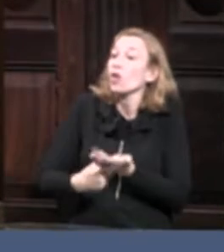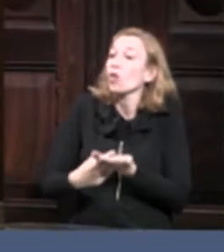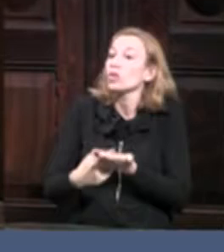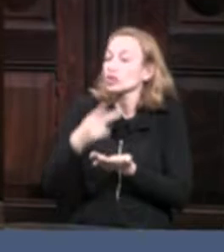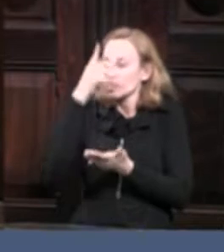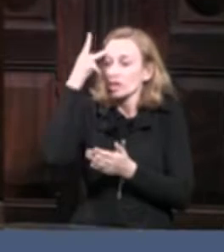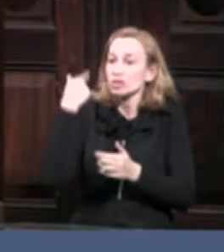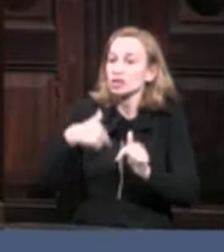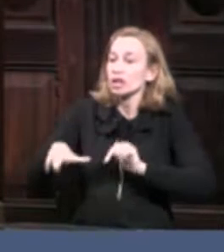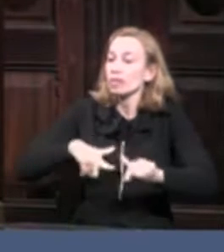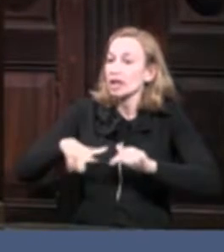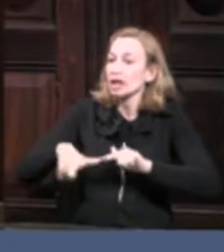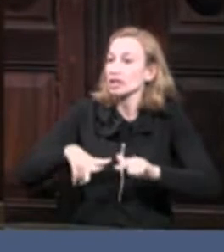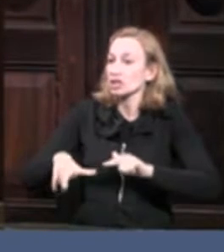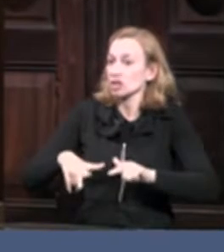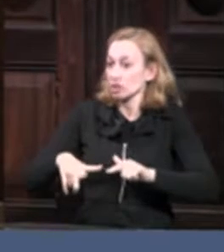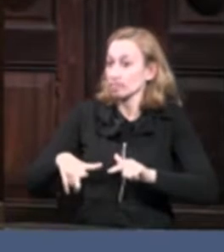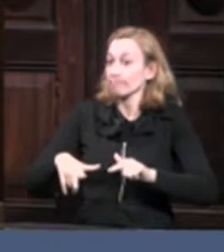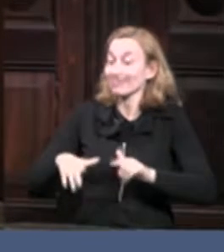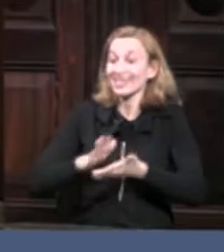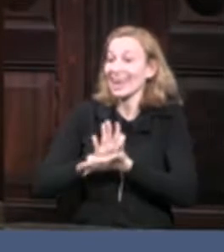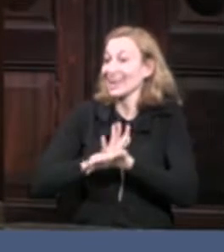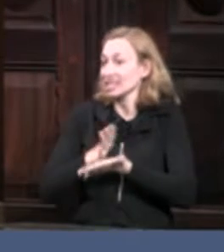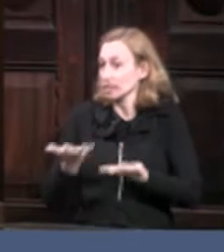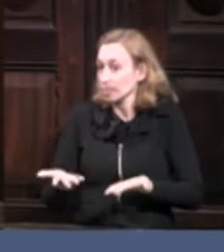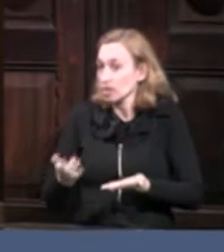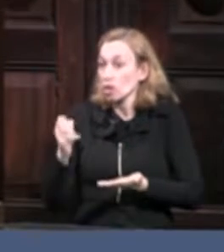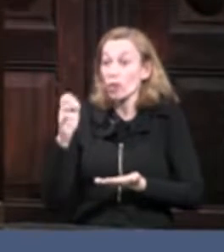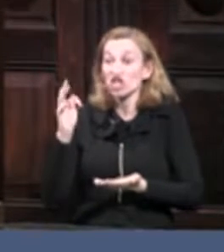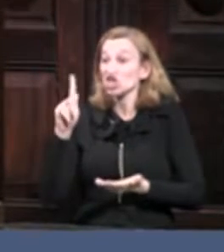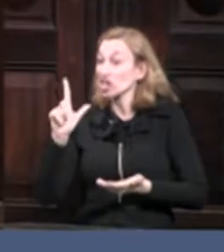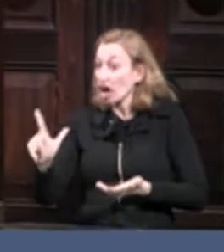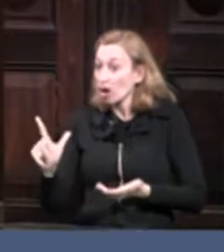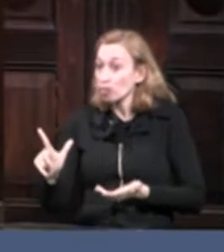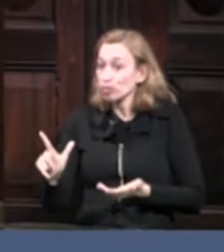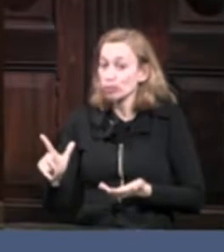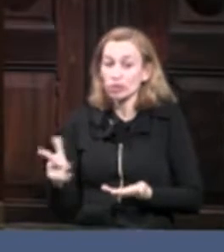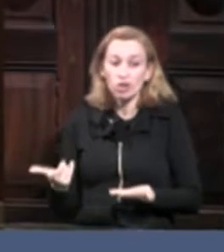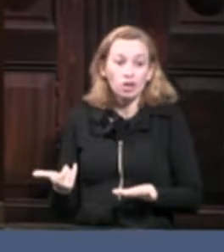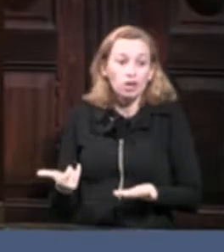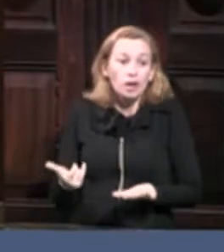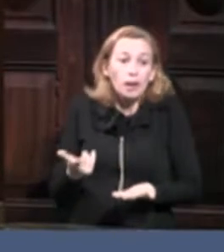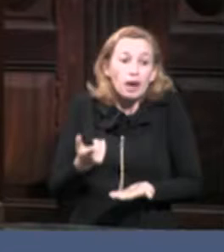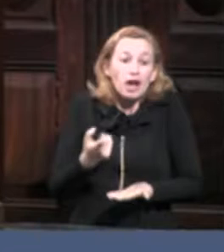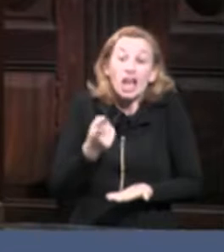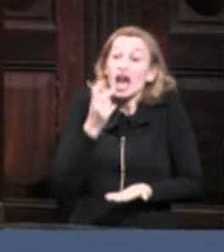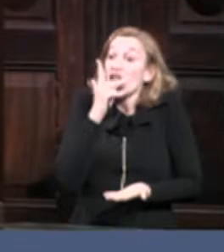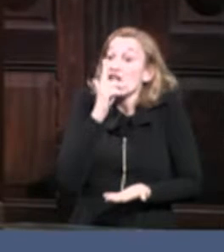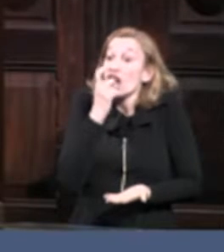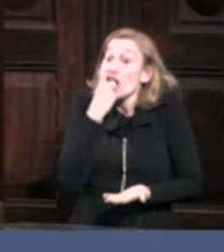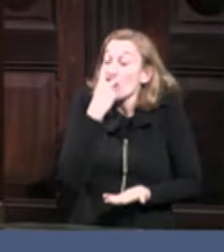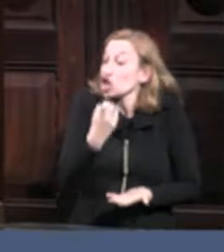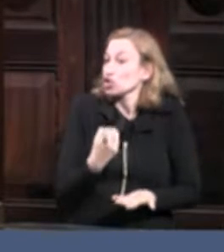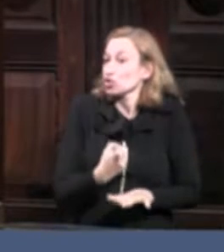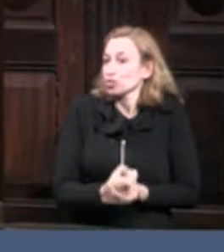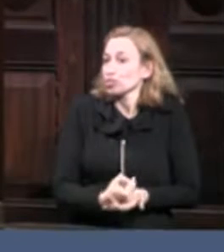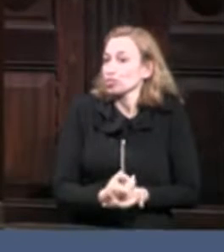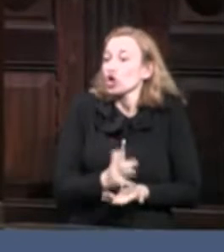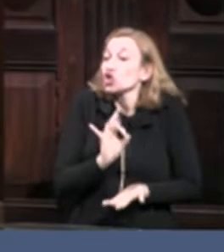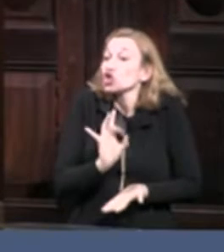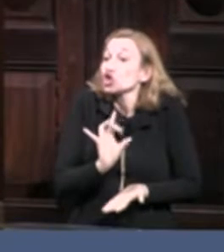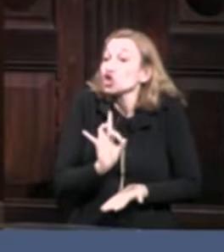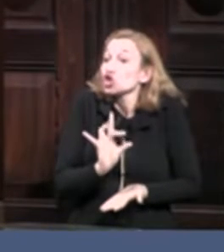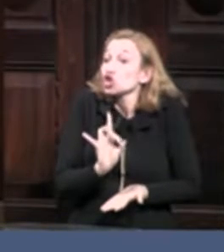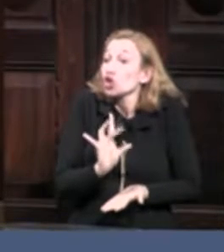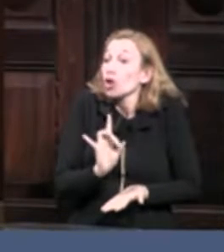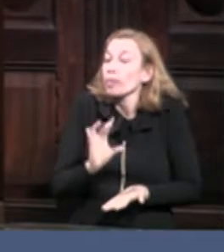da manutenção de empregos. Então, o edital que não serve para nada, só para a CCR se livrar